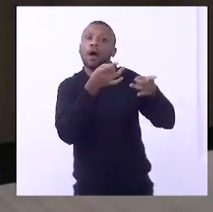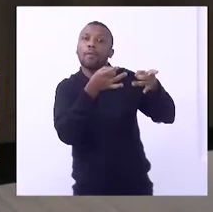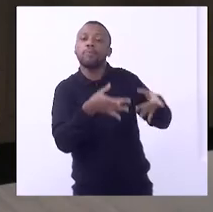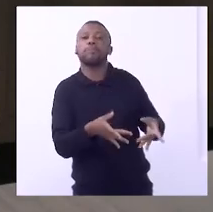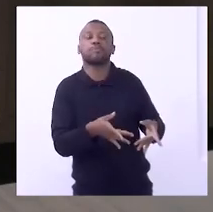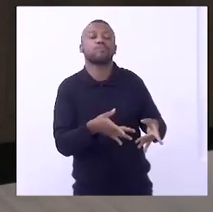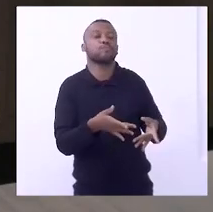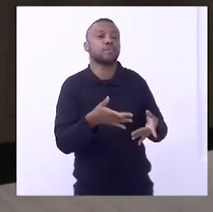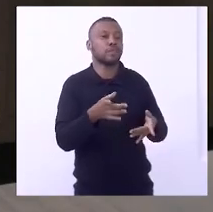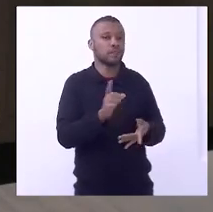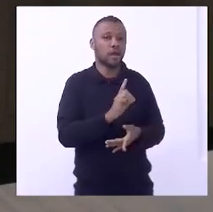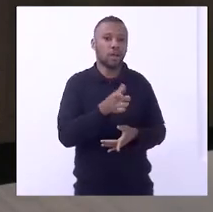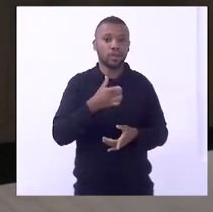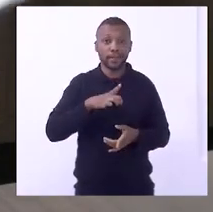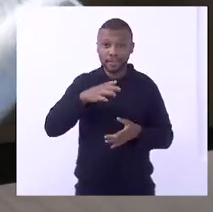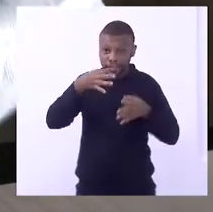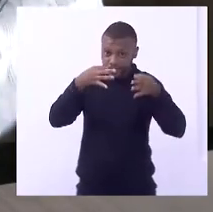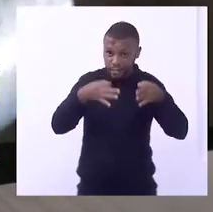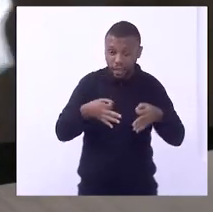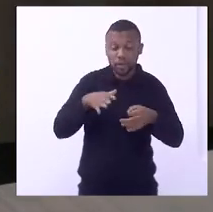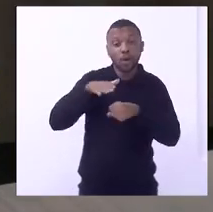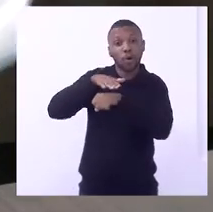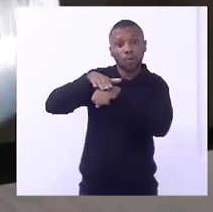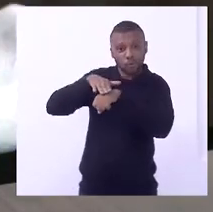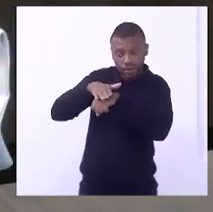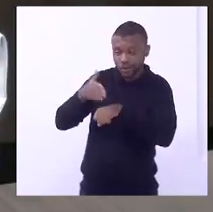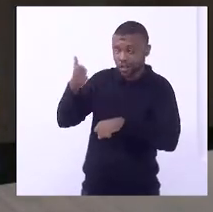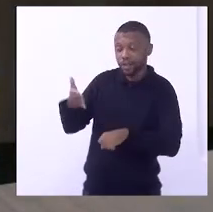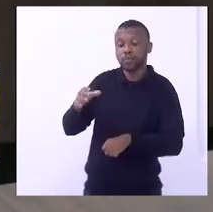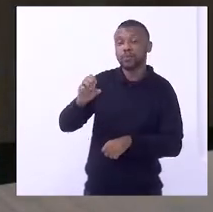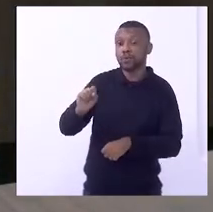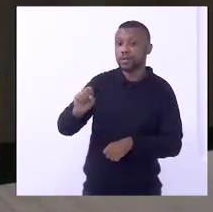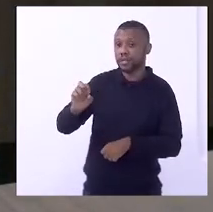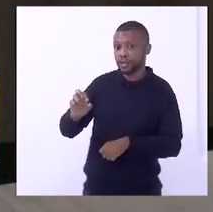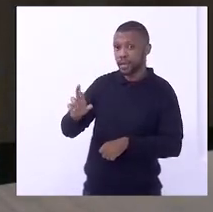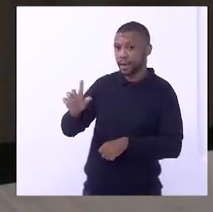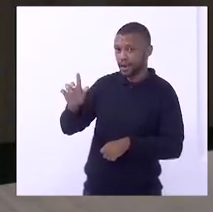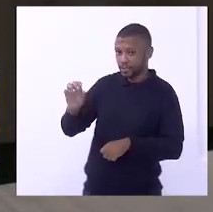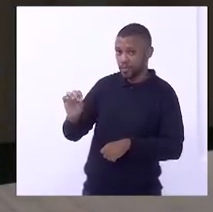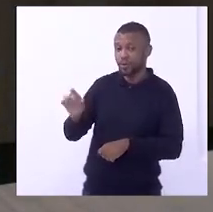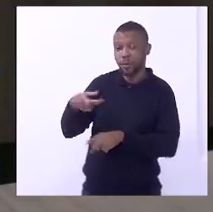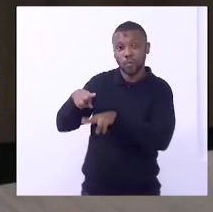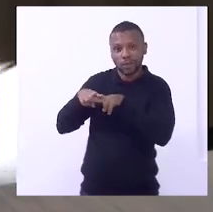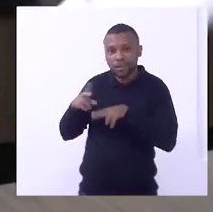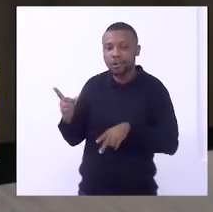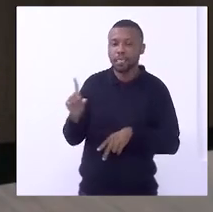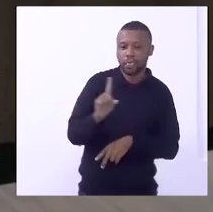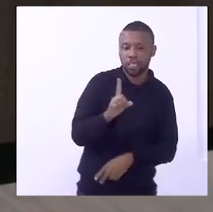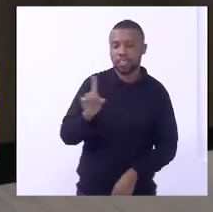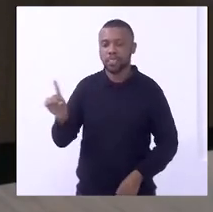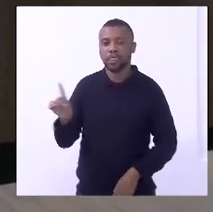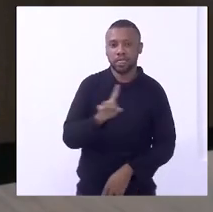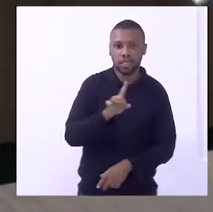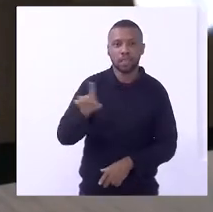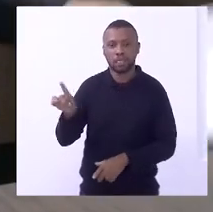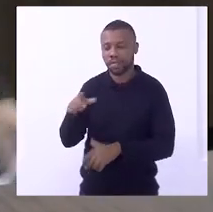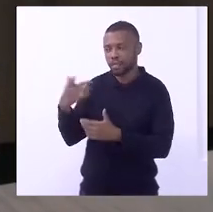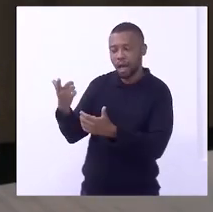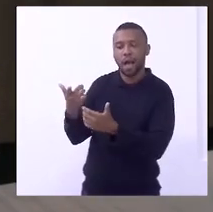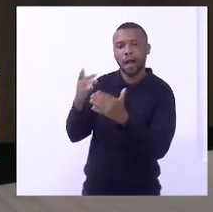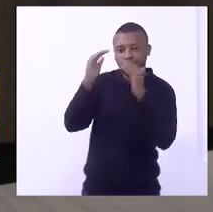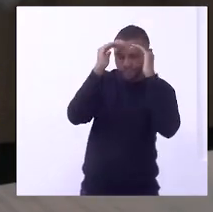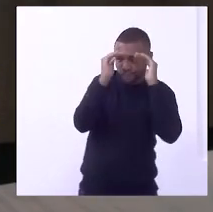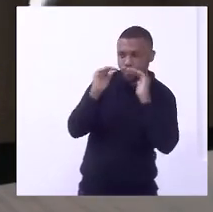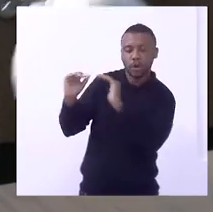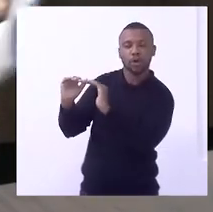estava exatamente ali conversando com o Sérgio Veiter. Então, por isso eu vou e volto. Mas, deferência ao nosso amigo e